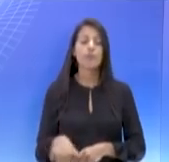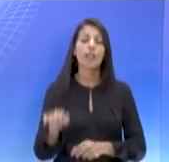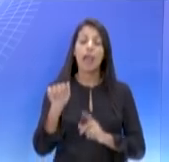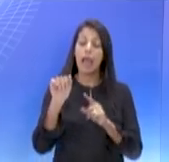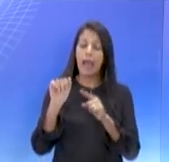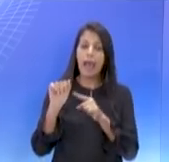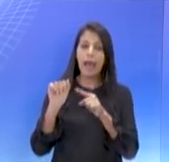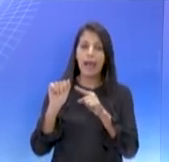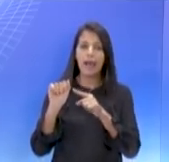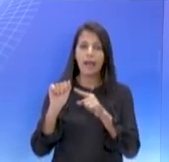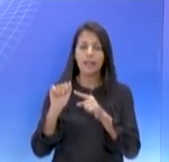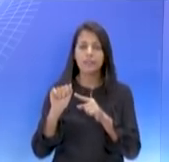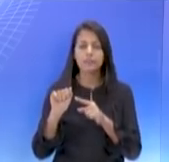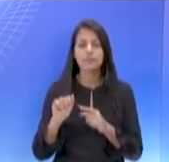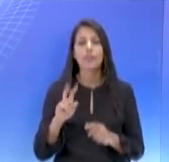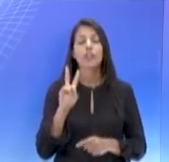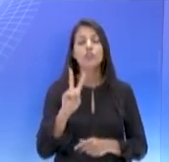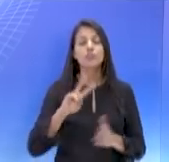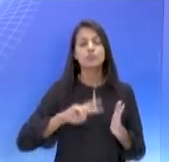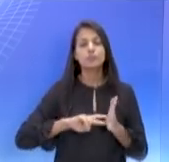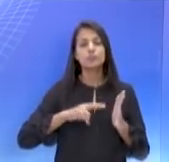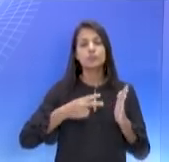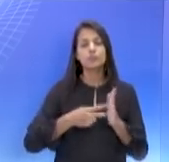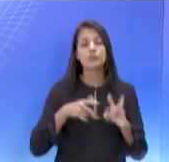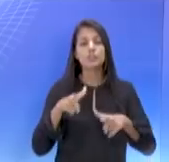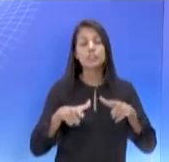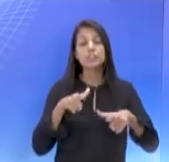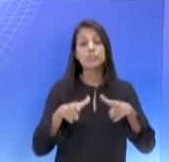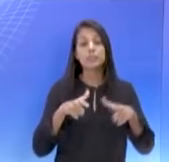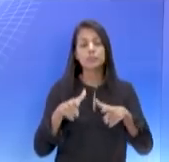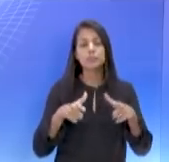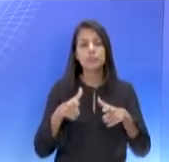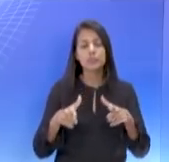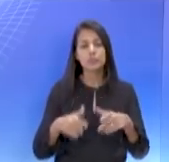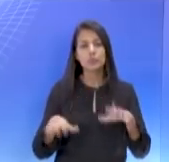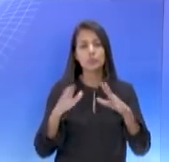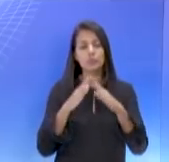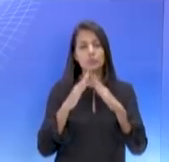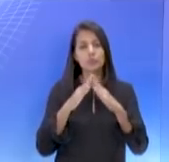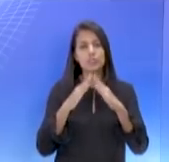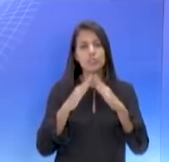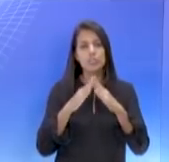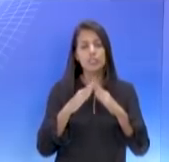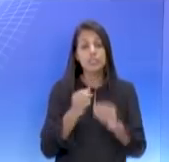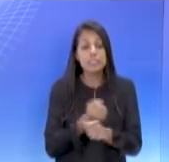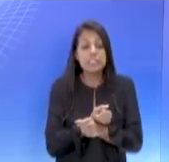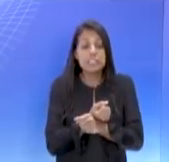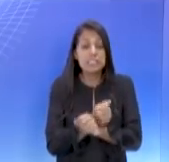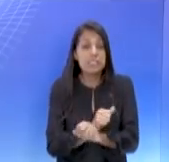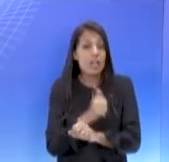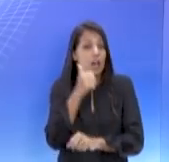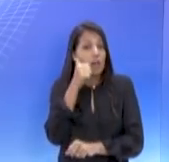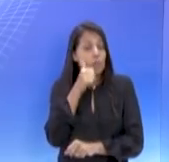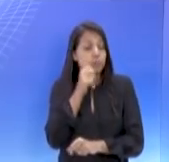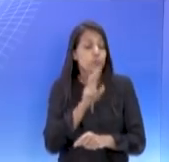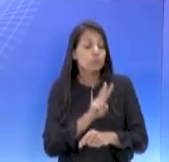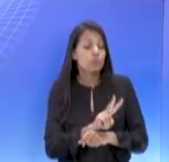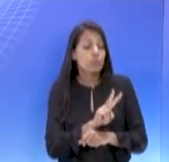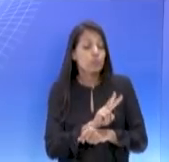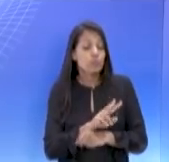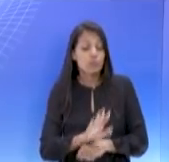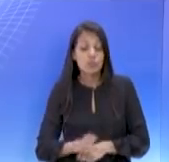A. Ambiguidade do trabalho doméstico exercido pela ama de leite, desenvolvendo uma relação